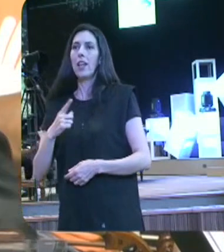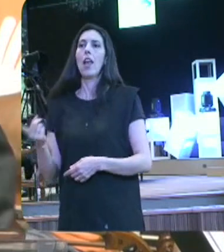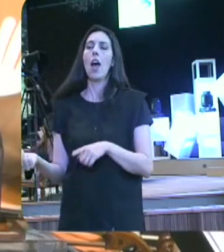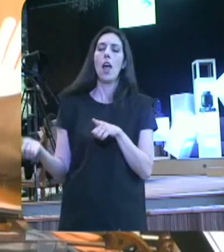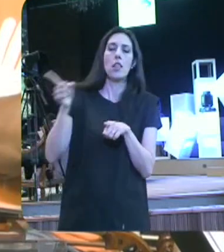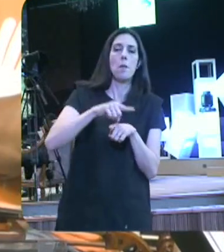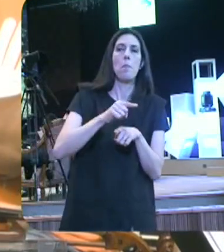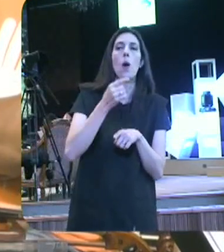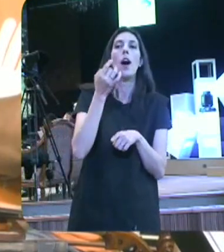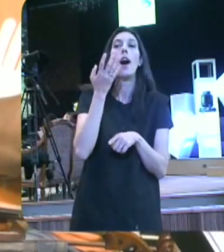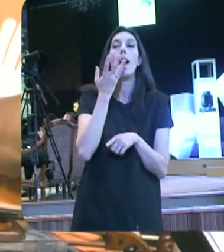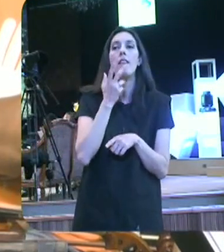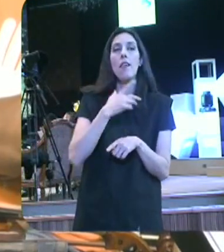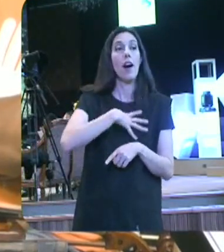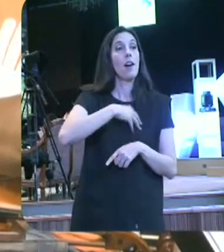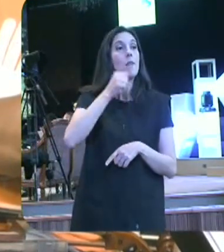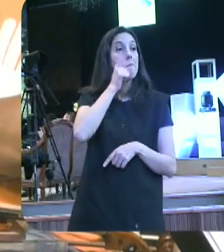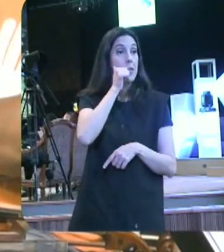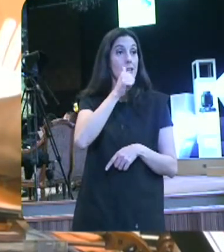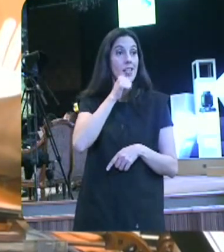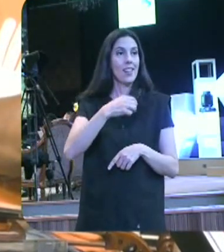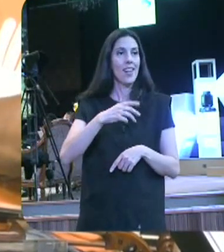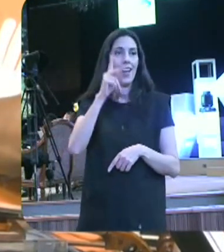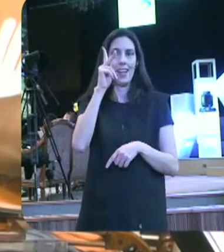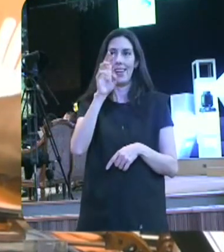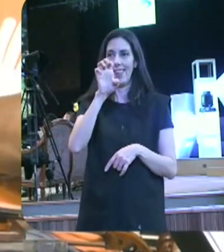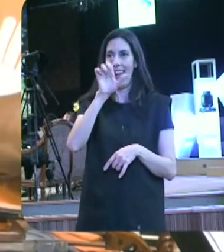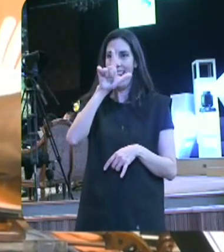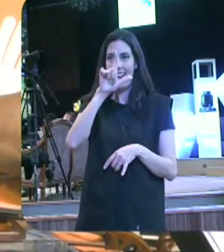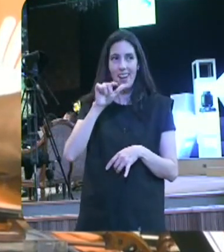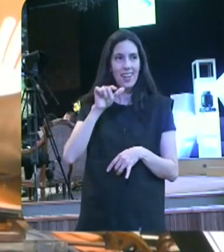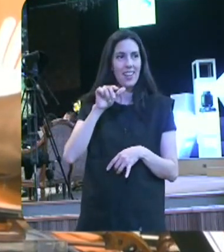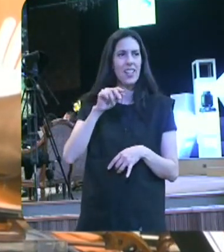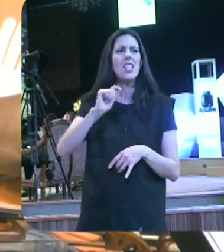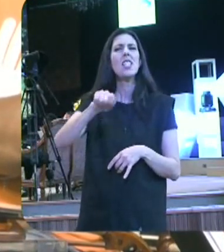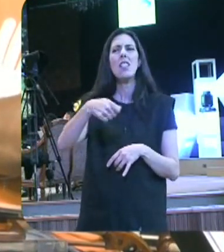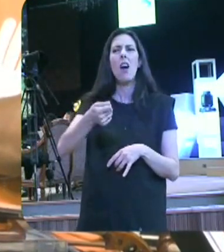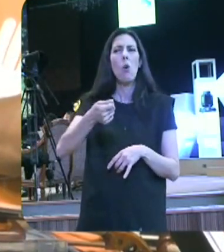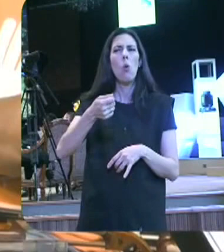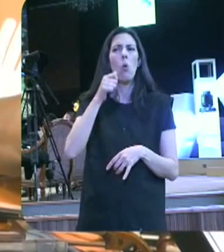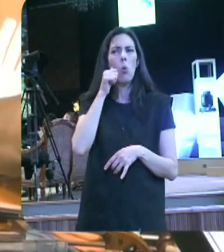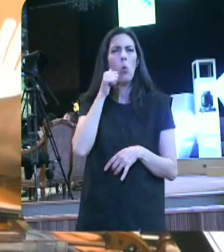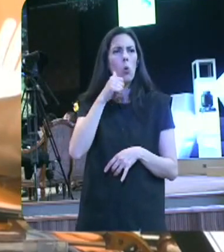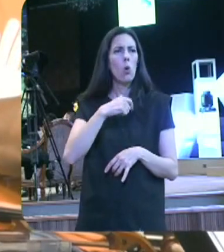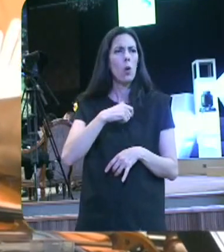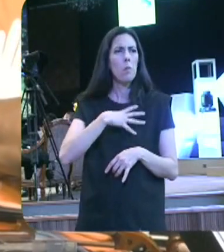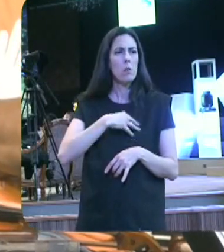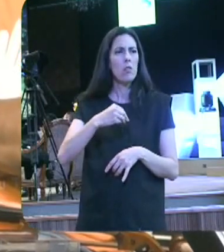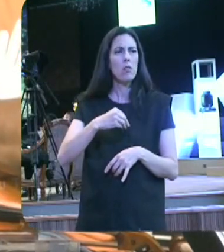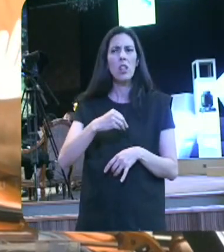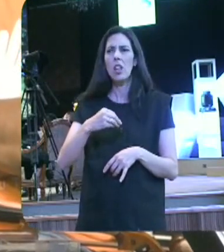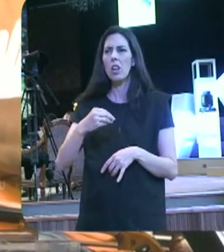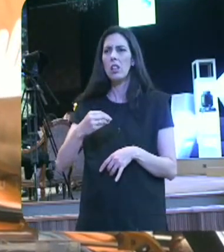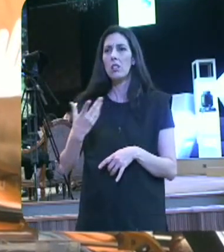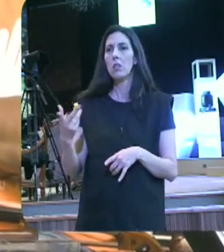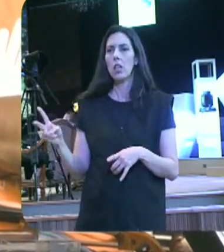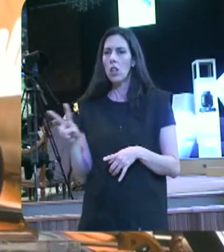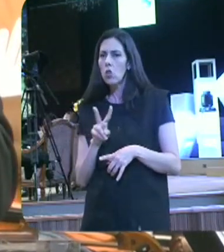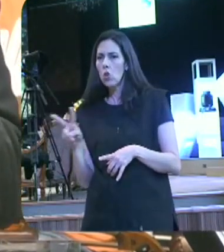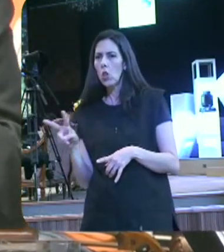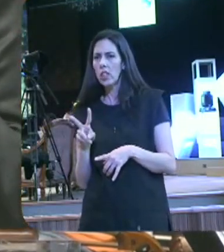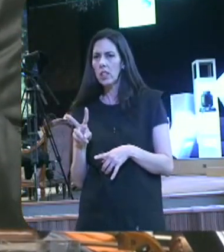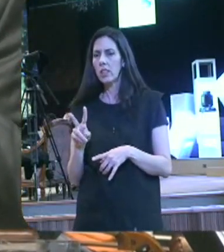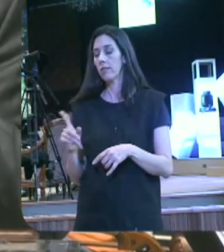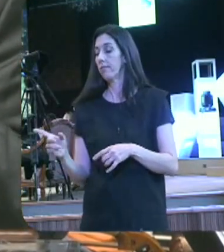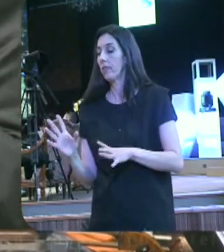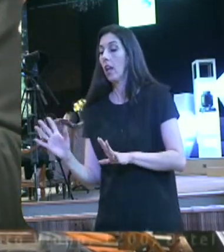cansada, e eu me lembro que quando ela deitava para dormir, nada acordava a Cleusa. A gente chegava para falar com ela,